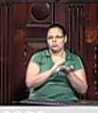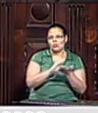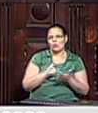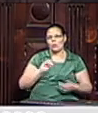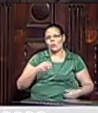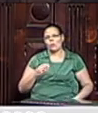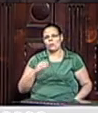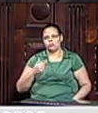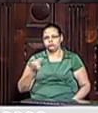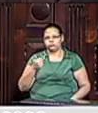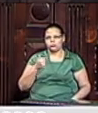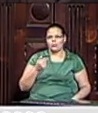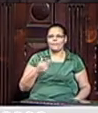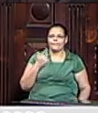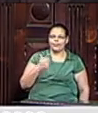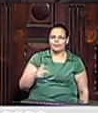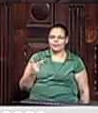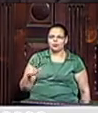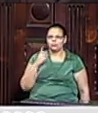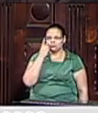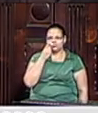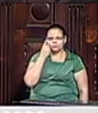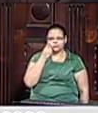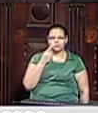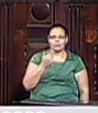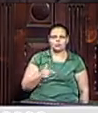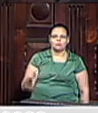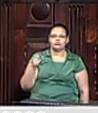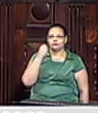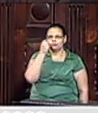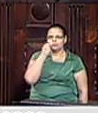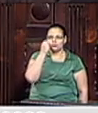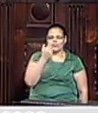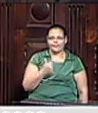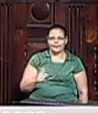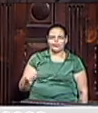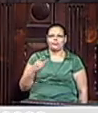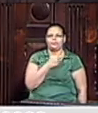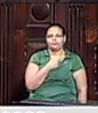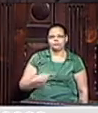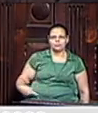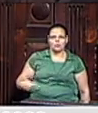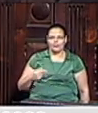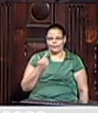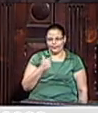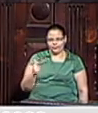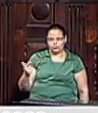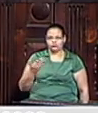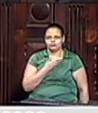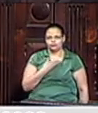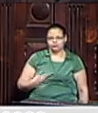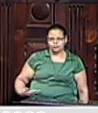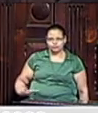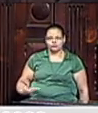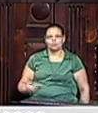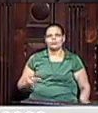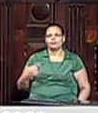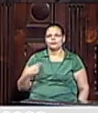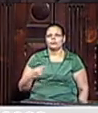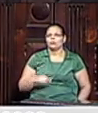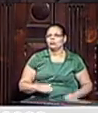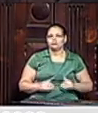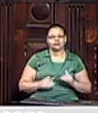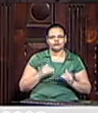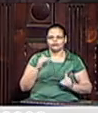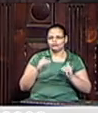2, elegeu mais deputados, mais senadores, mais presidentes, mais governadores e em todos os